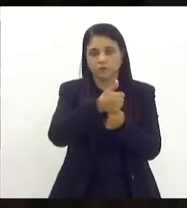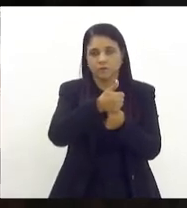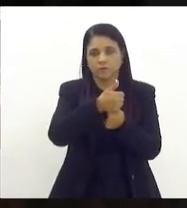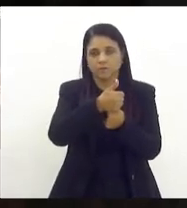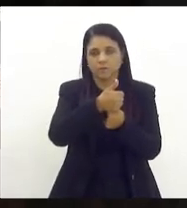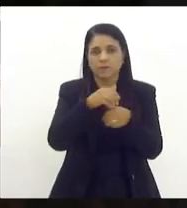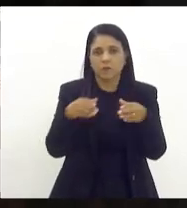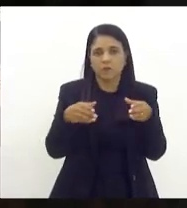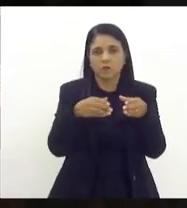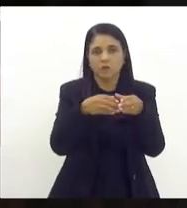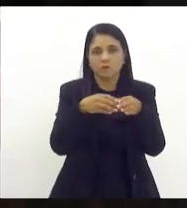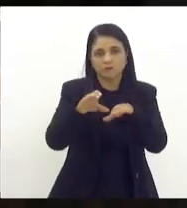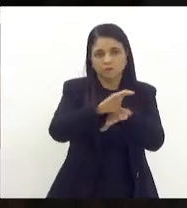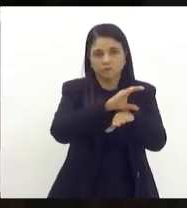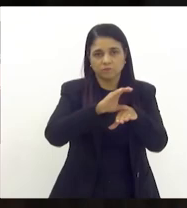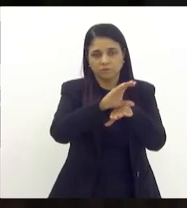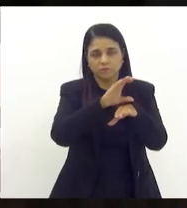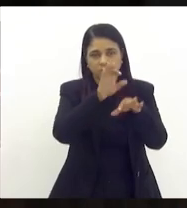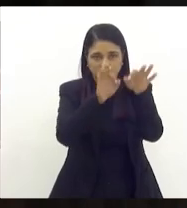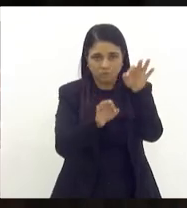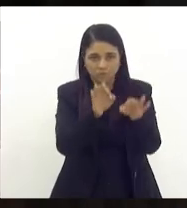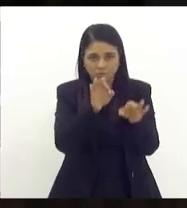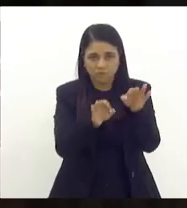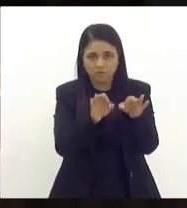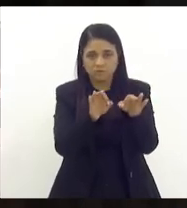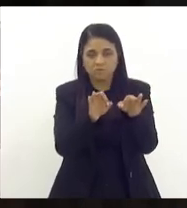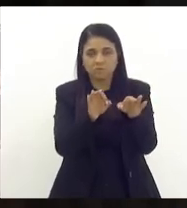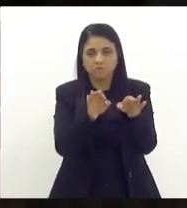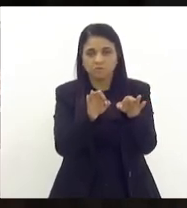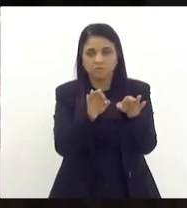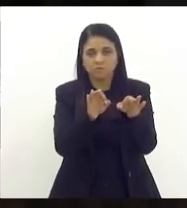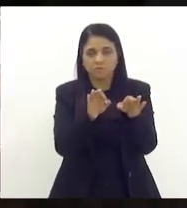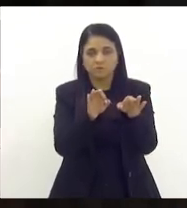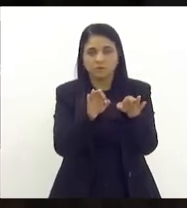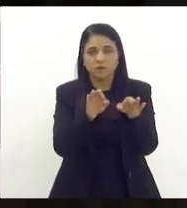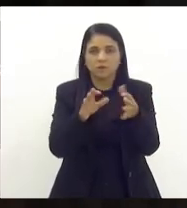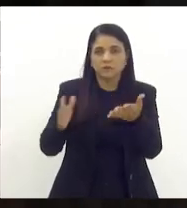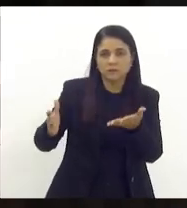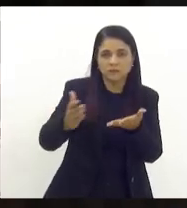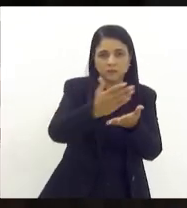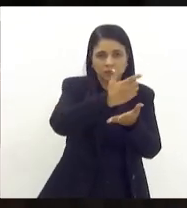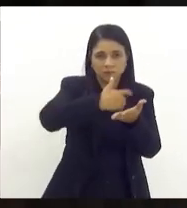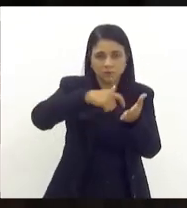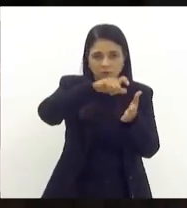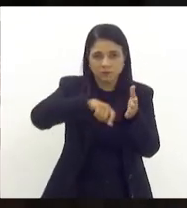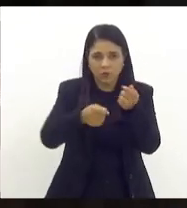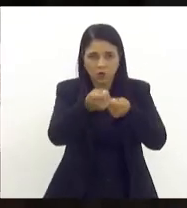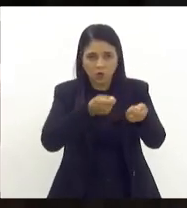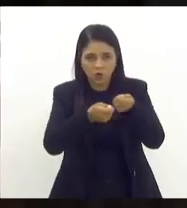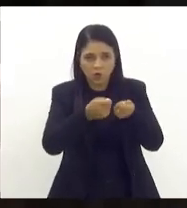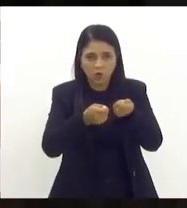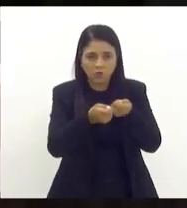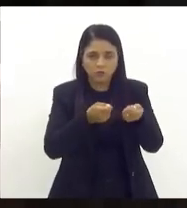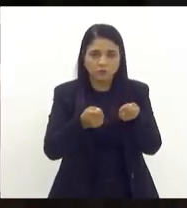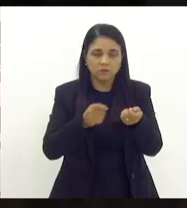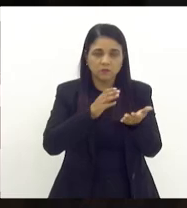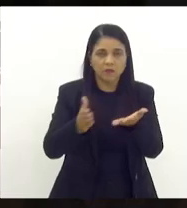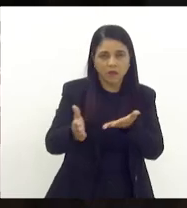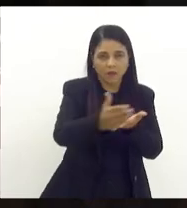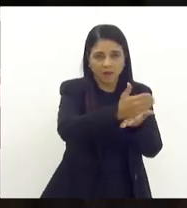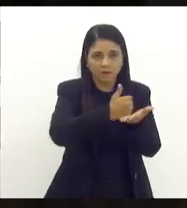da comissão de construção e justiça e atributação controle e arrecadação Estadual